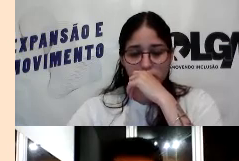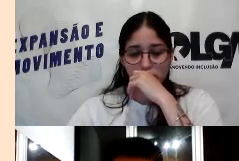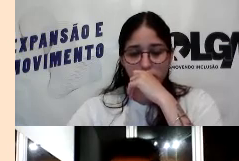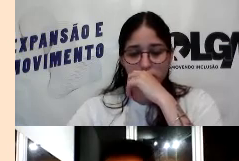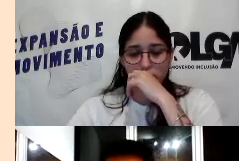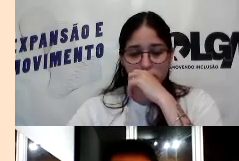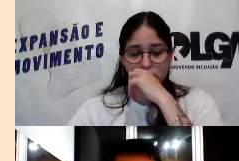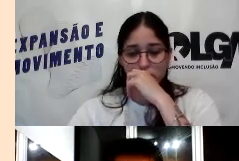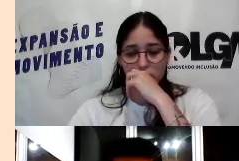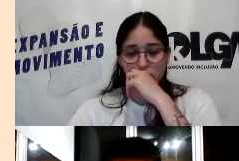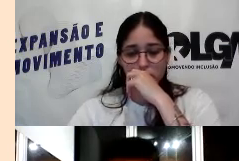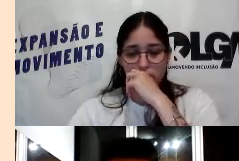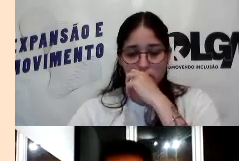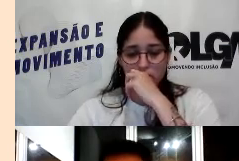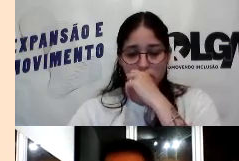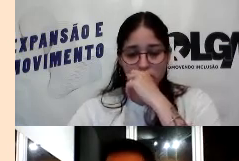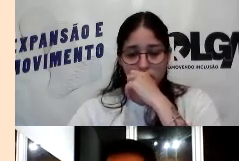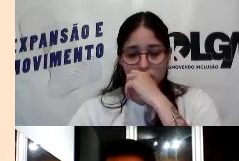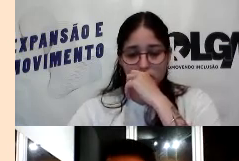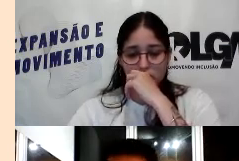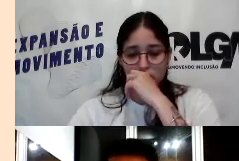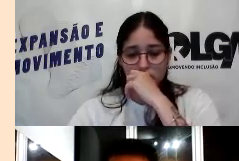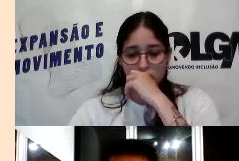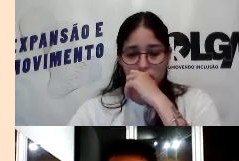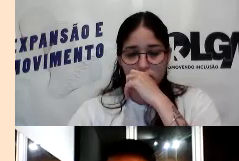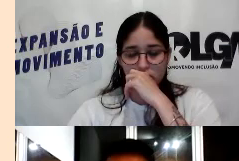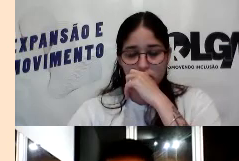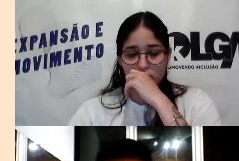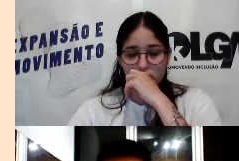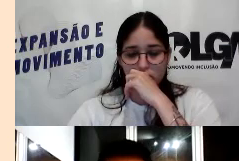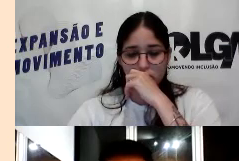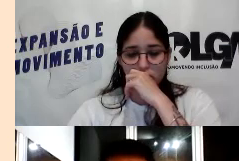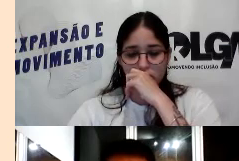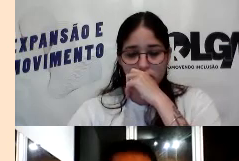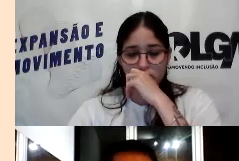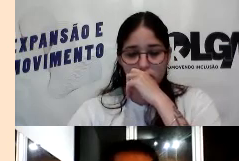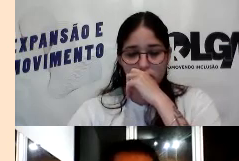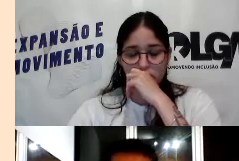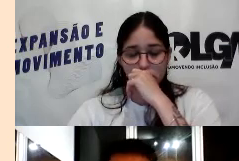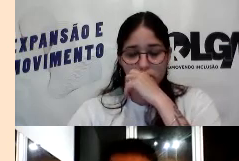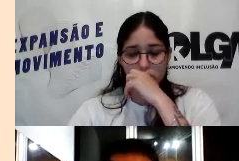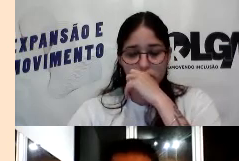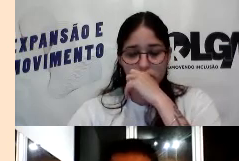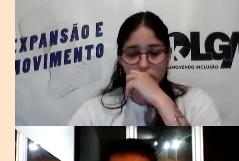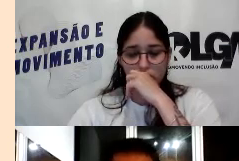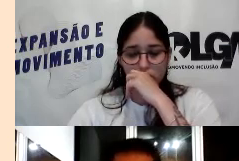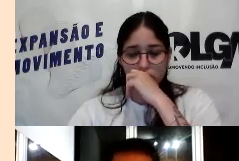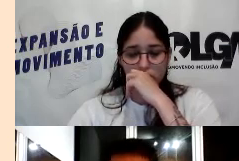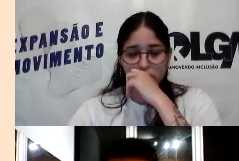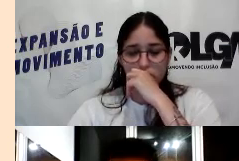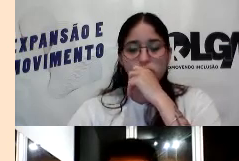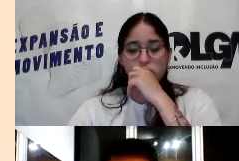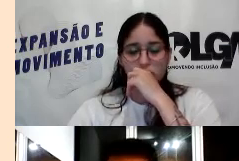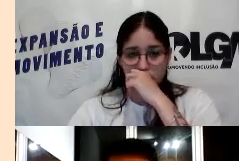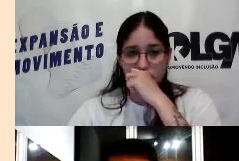não era prematuro, ele não estava precisando de oxigênio, e o Felipe 2 estava no peito da sua mãe, fazendo o que a